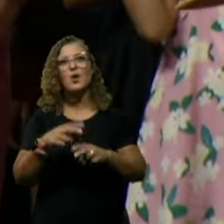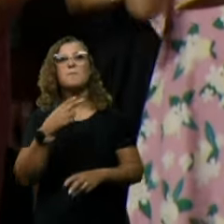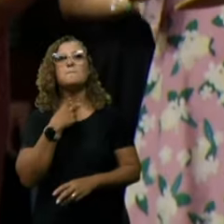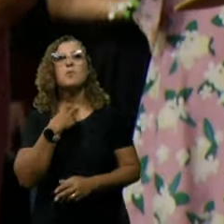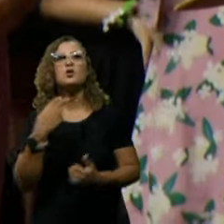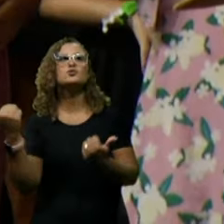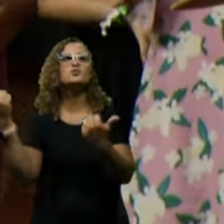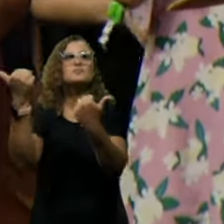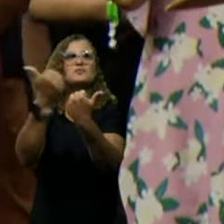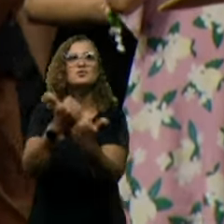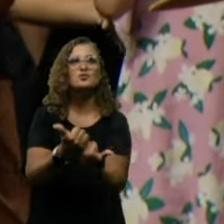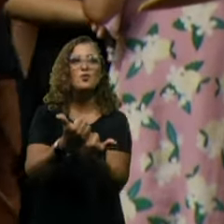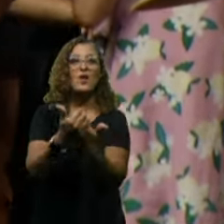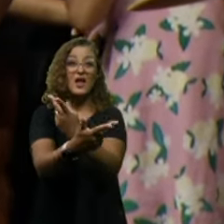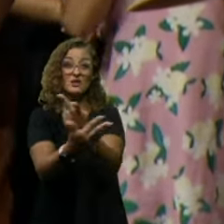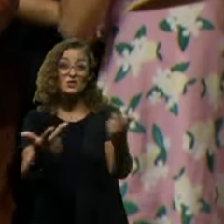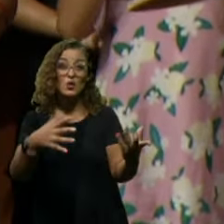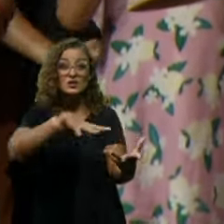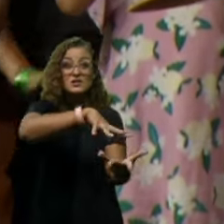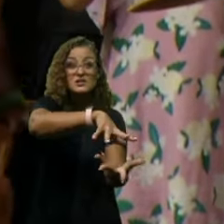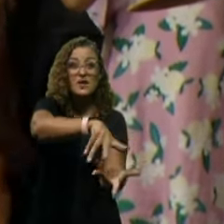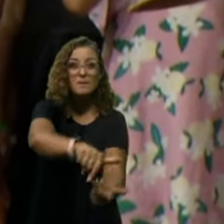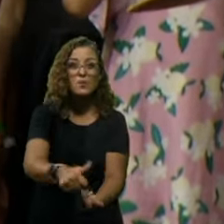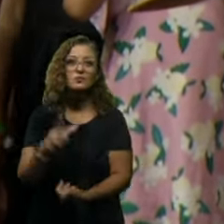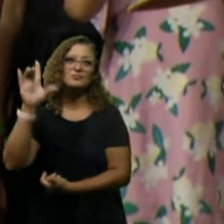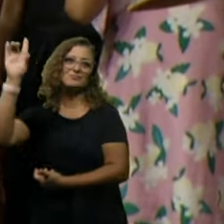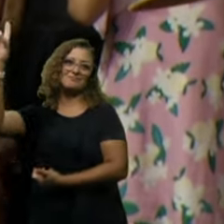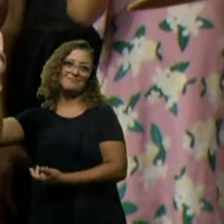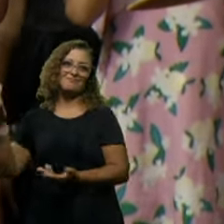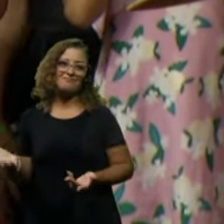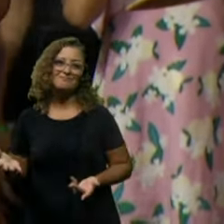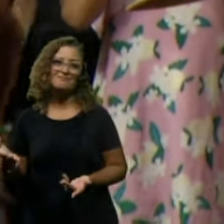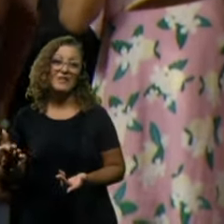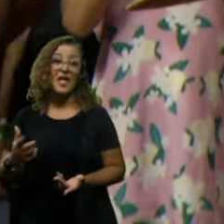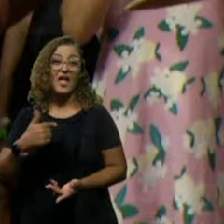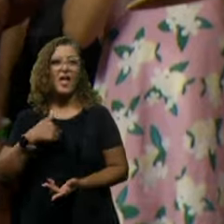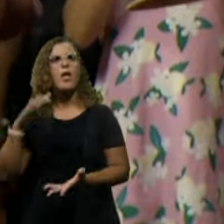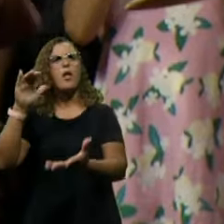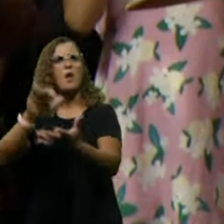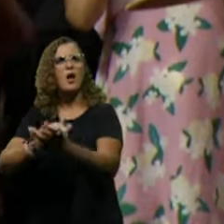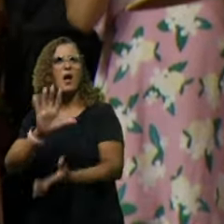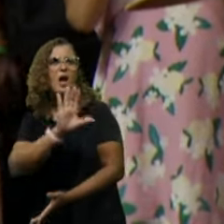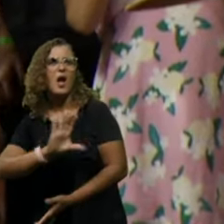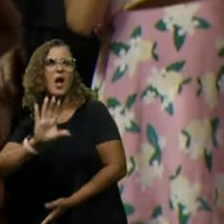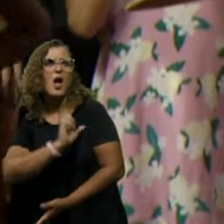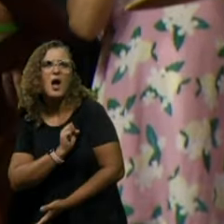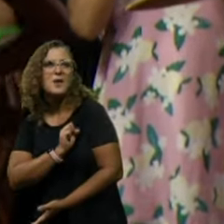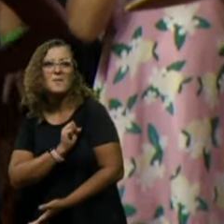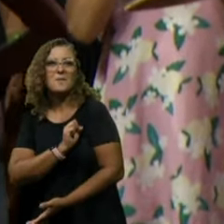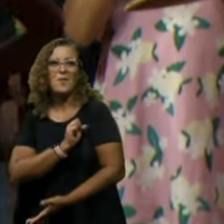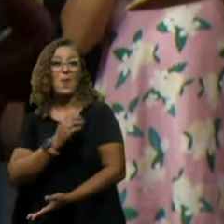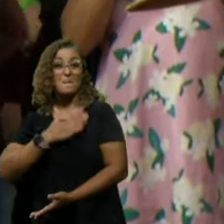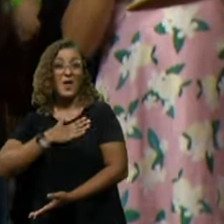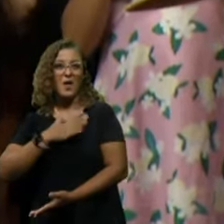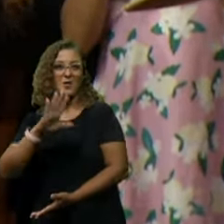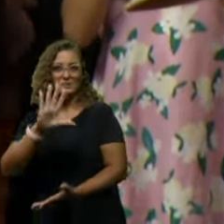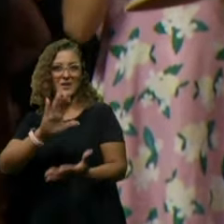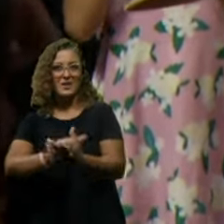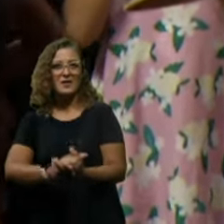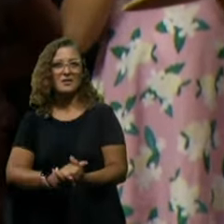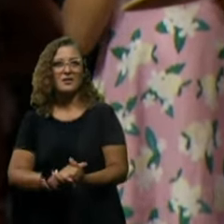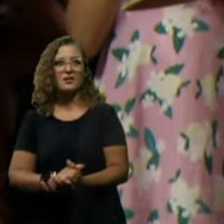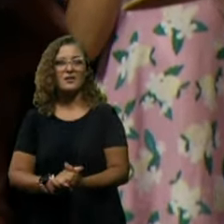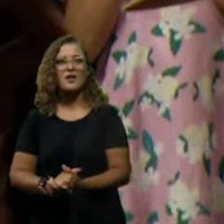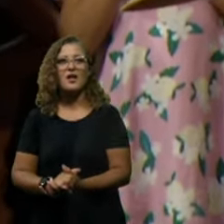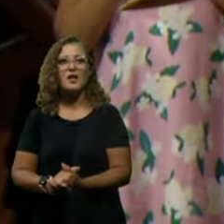todo carinho eu chamo meu marido de vida mas de verdade minha vida não está nele minha vida está em Cristo e com todo carinho é um termo que a gente